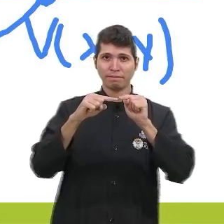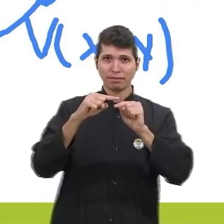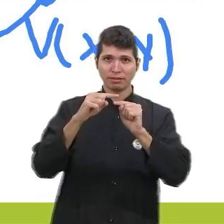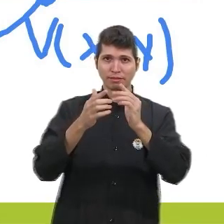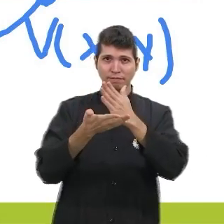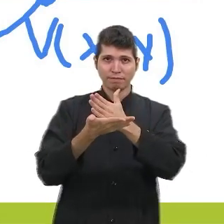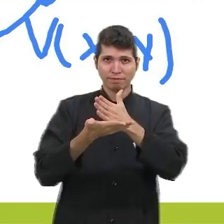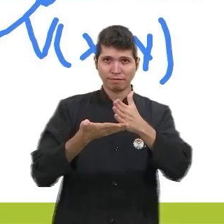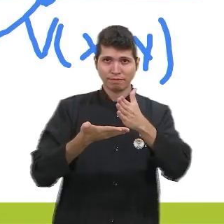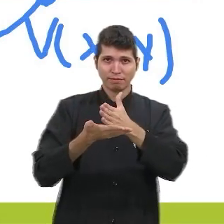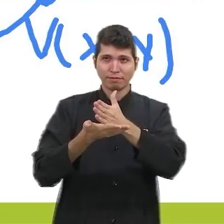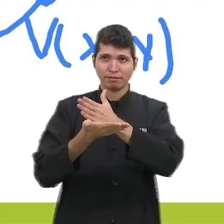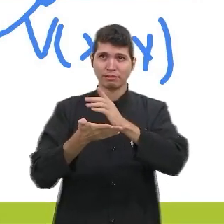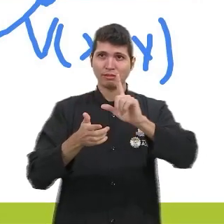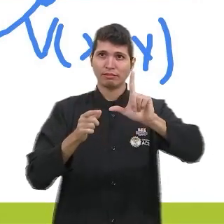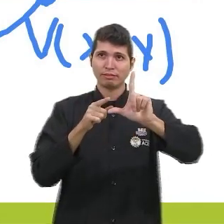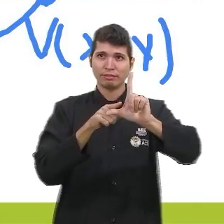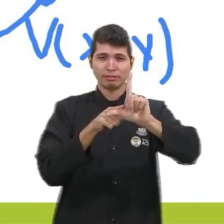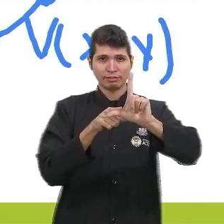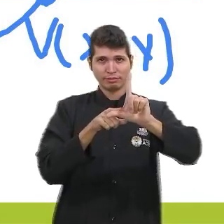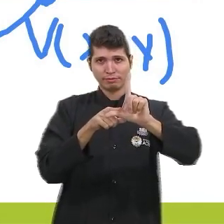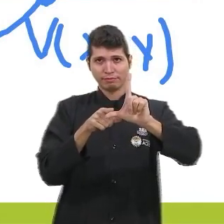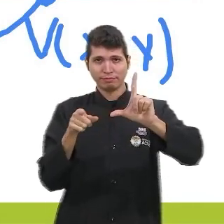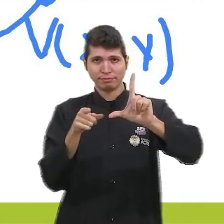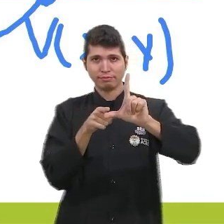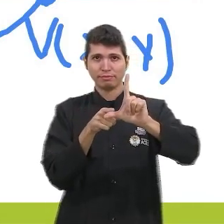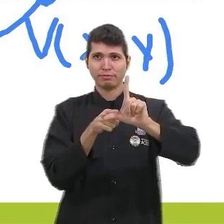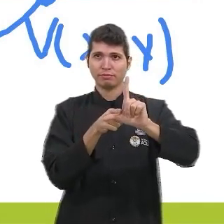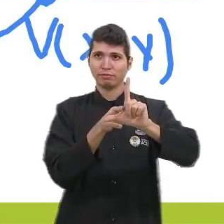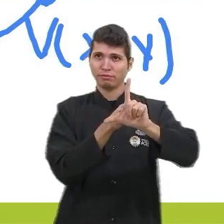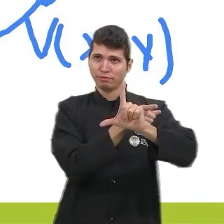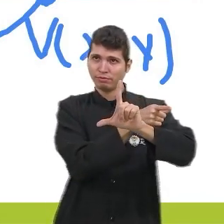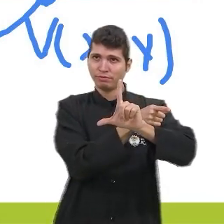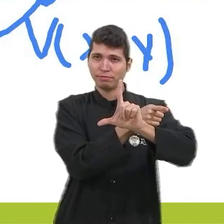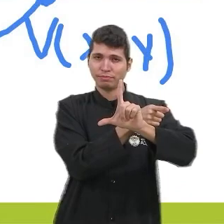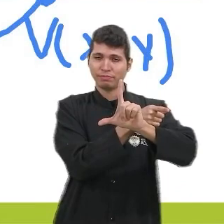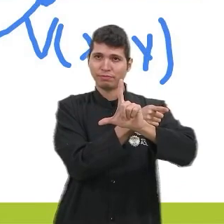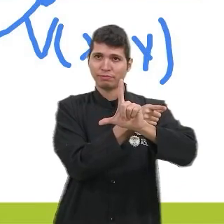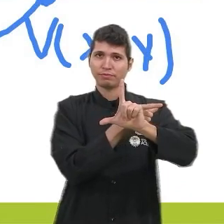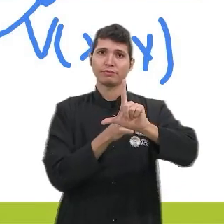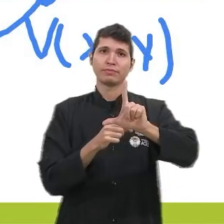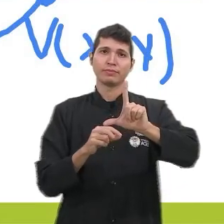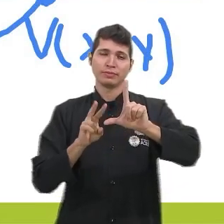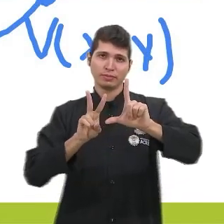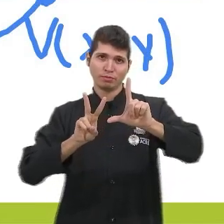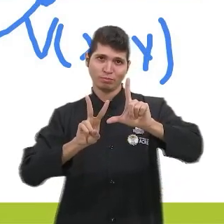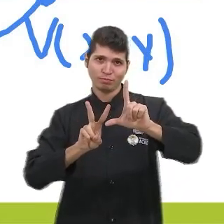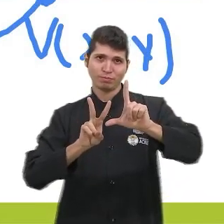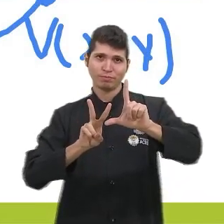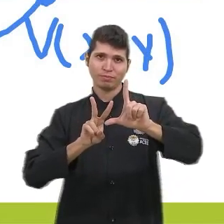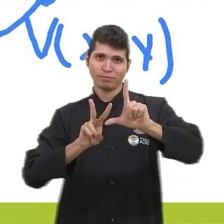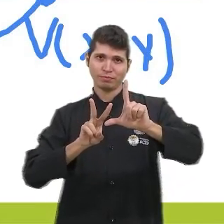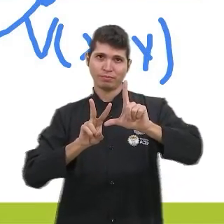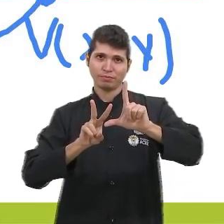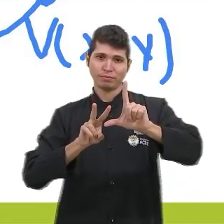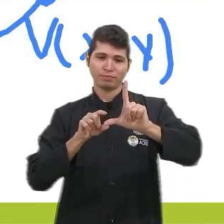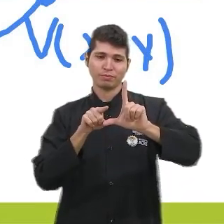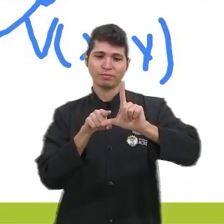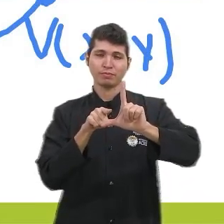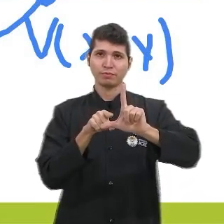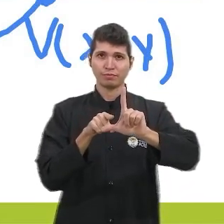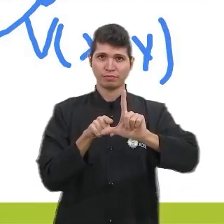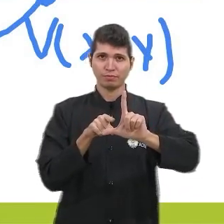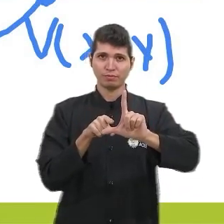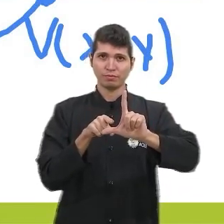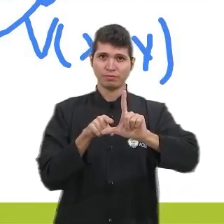meio. Então, esse ponto que divide a parábola ao meio é chamado de vértice da parábola, tá bom? Nesse ponto, eu vou admitir lá naquele cantinho, lá a ideia do ponto